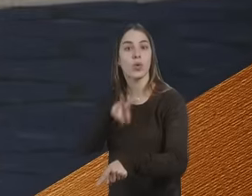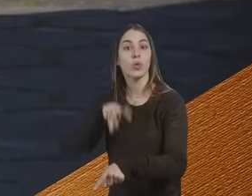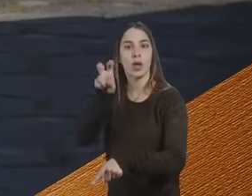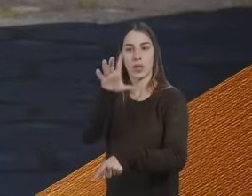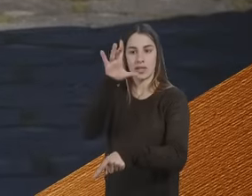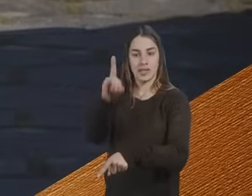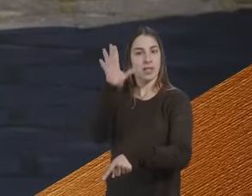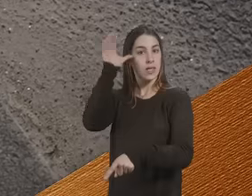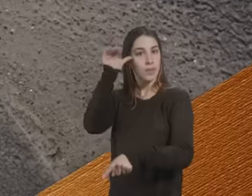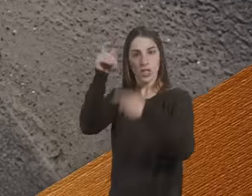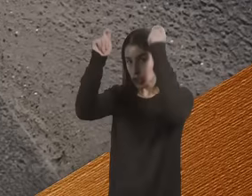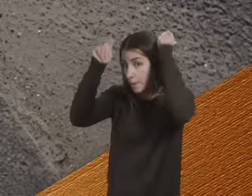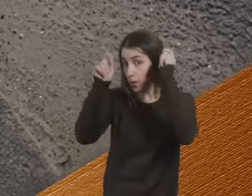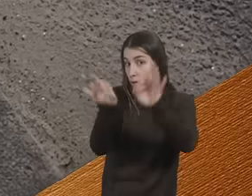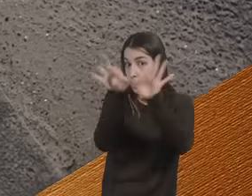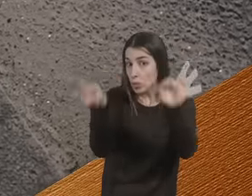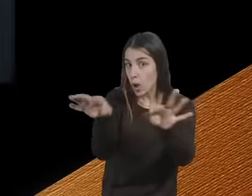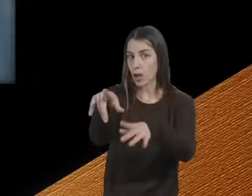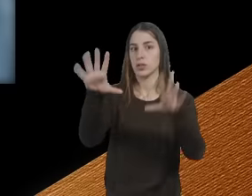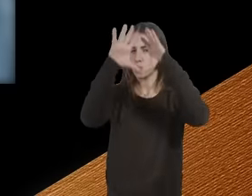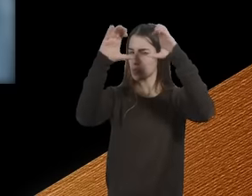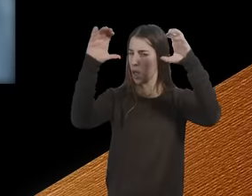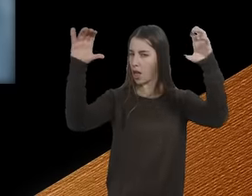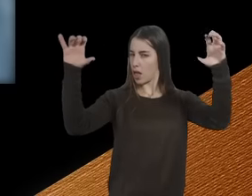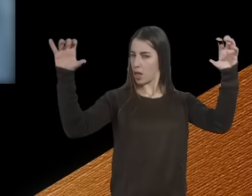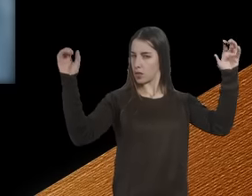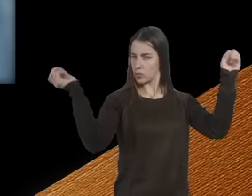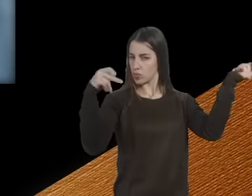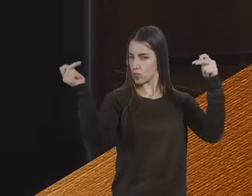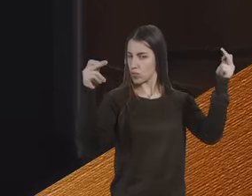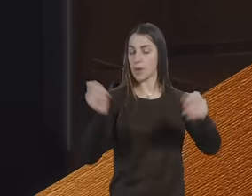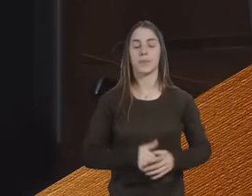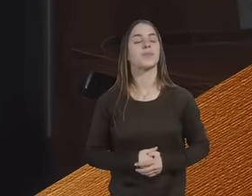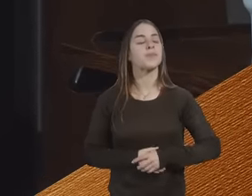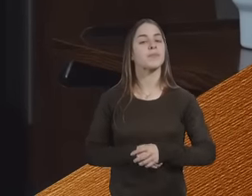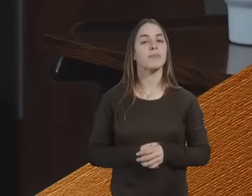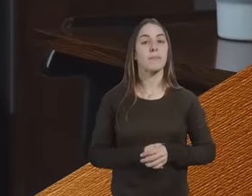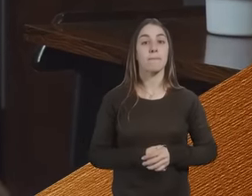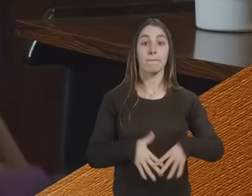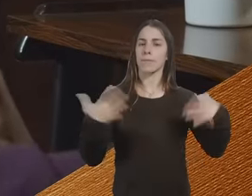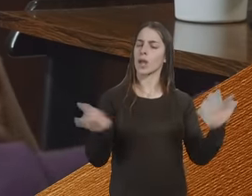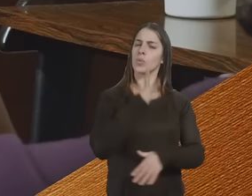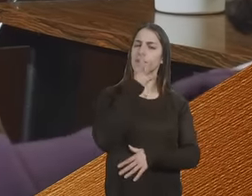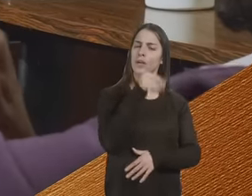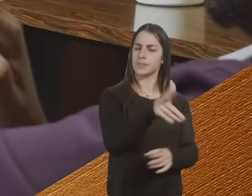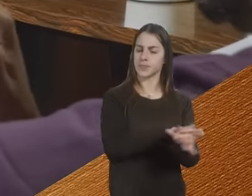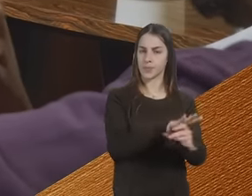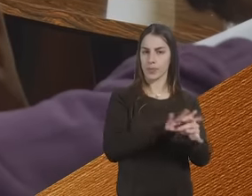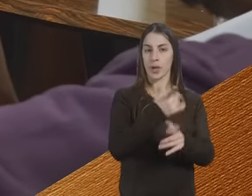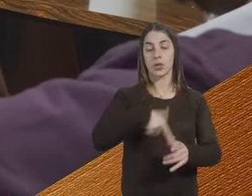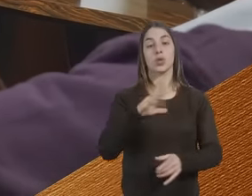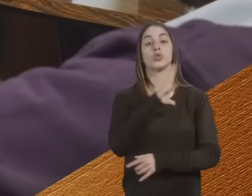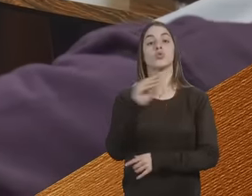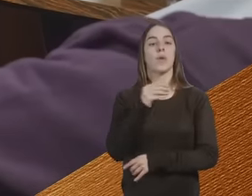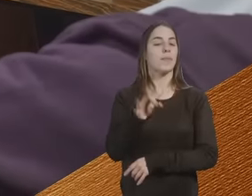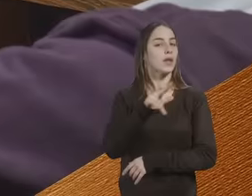Já foram encontrados 6 animais de gado com chapéus de Pingu em dias nublados. E para comentar este caso, temos aqui João Pedro